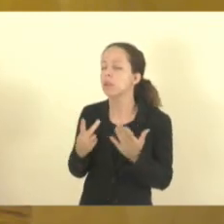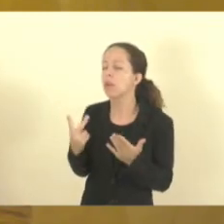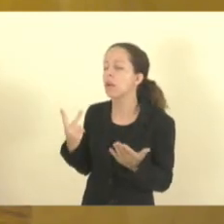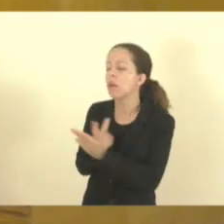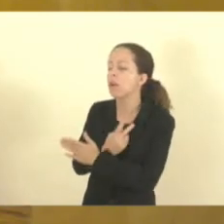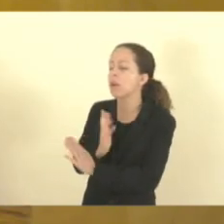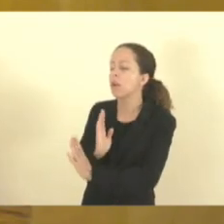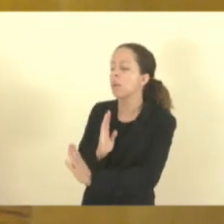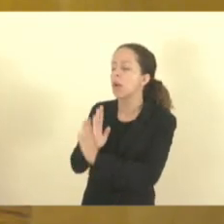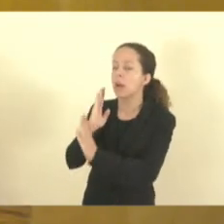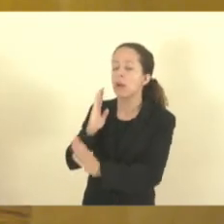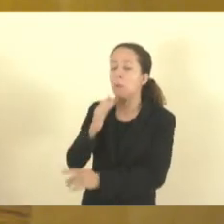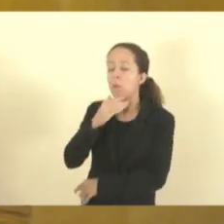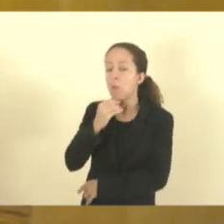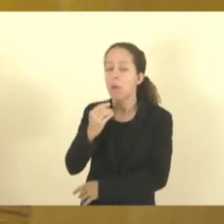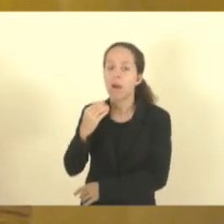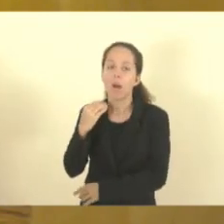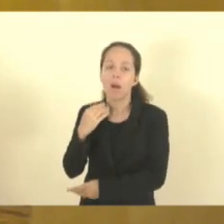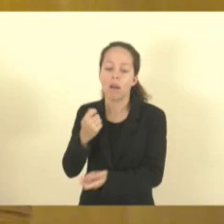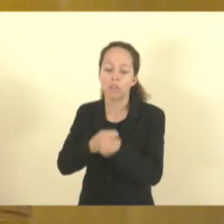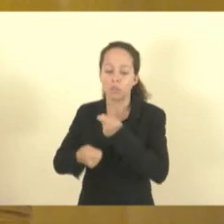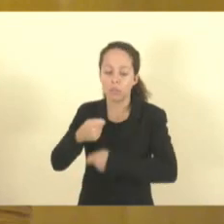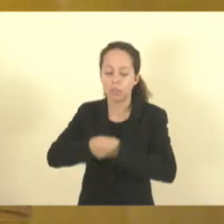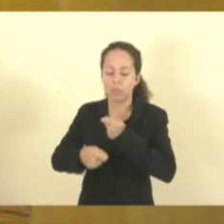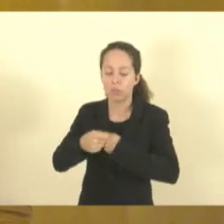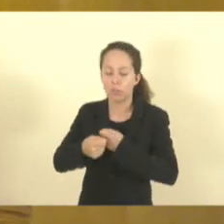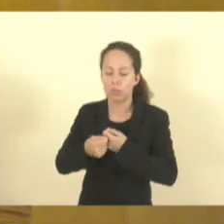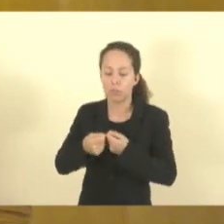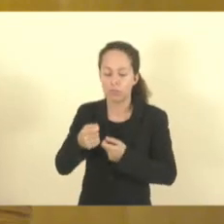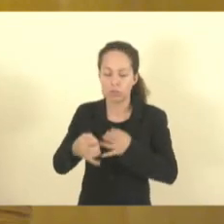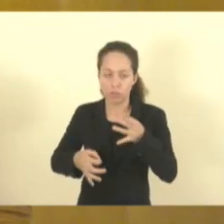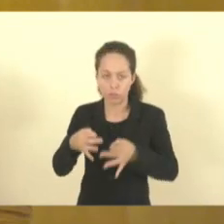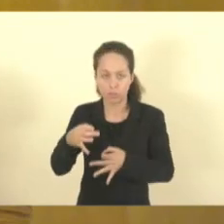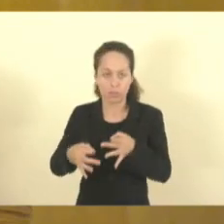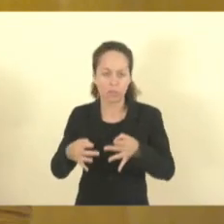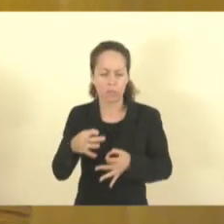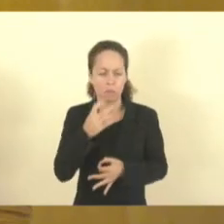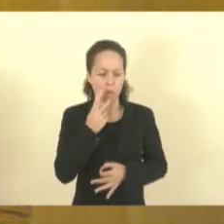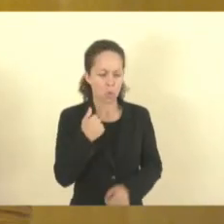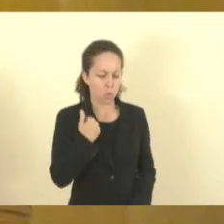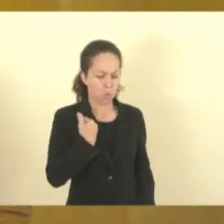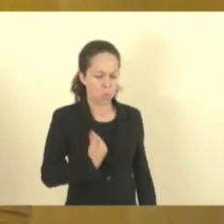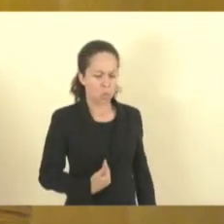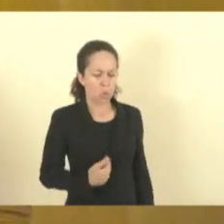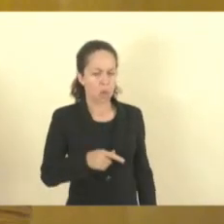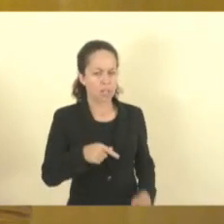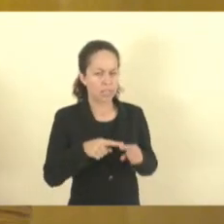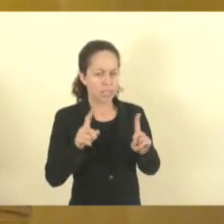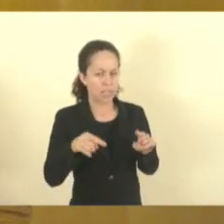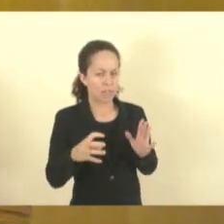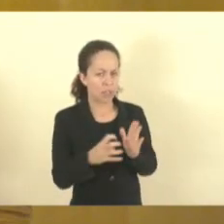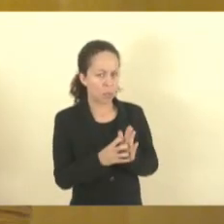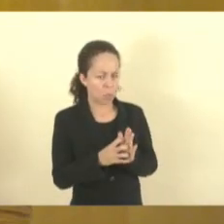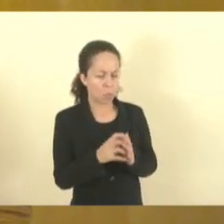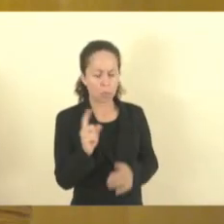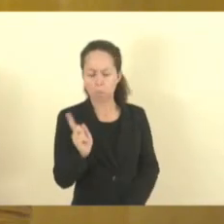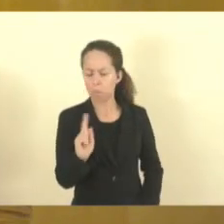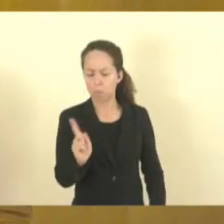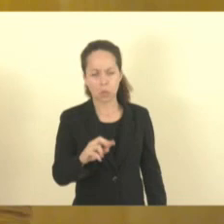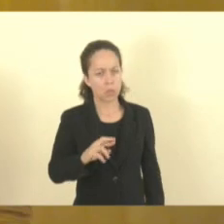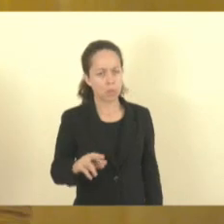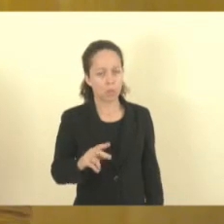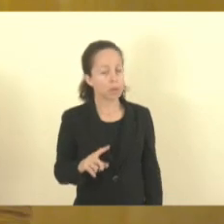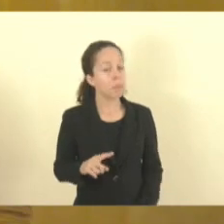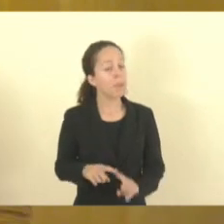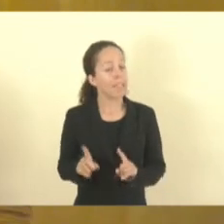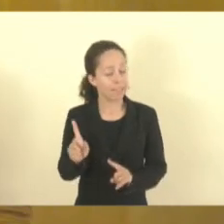esse administrador judicial, ele negou a condição dele de ser servidor público do Estado e auditor do